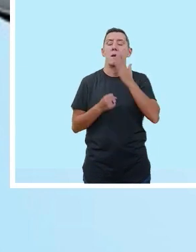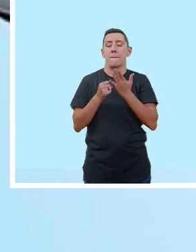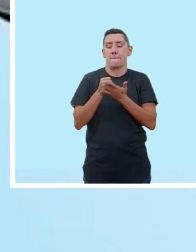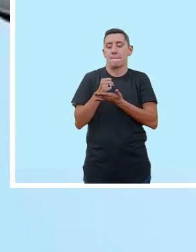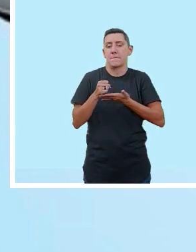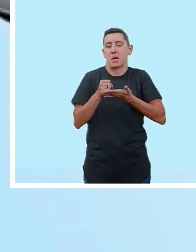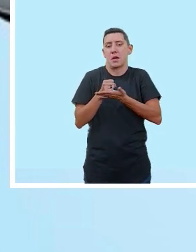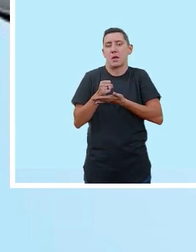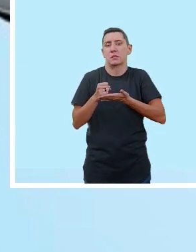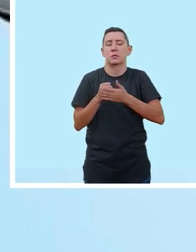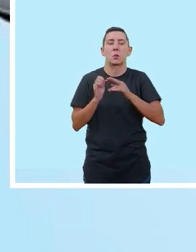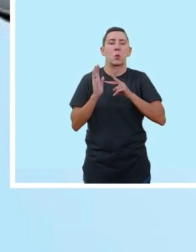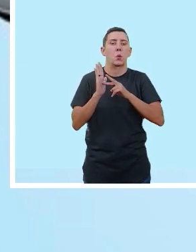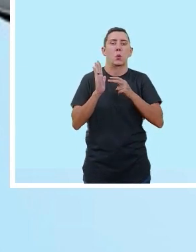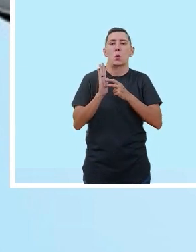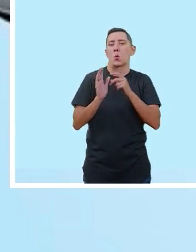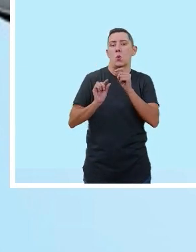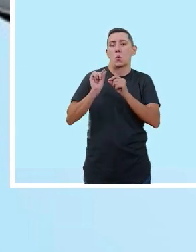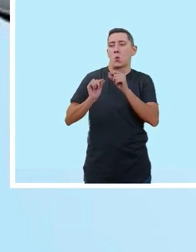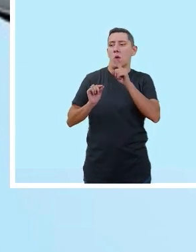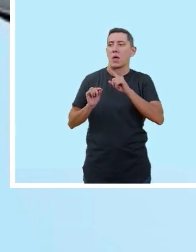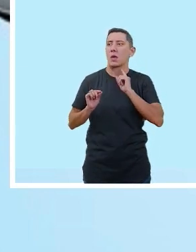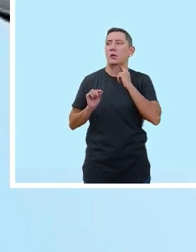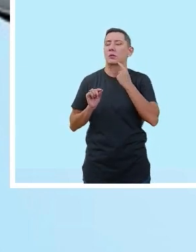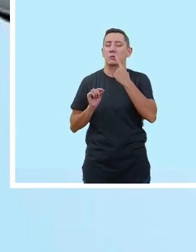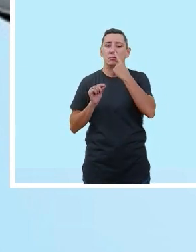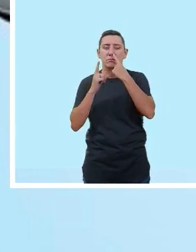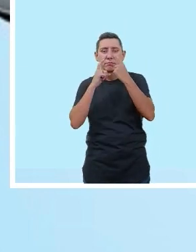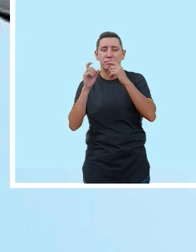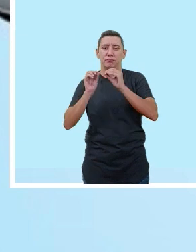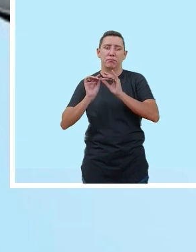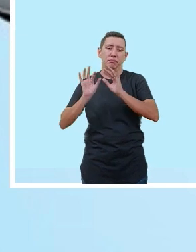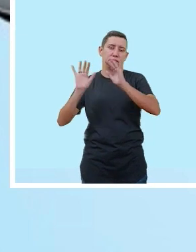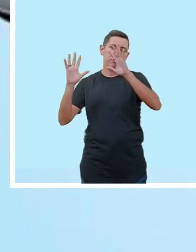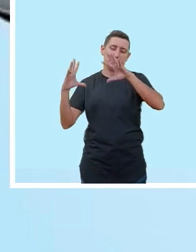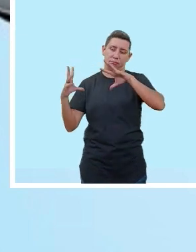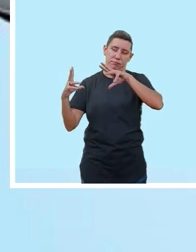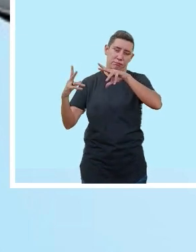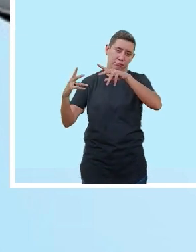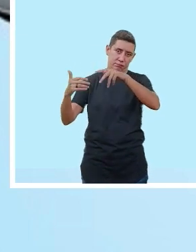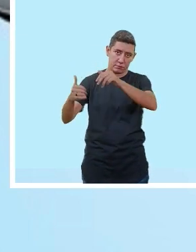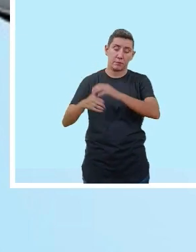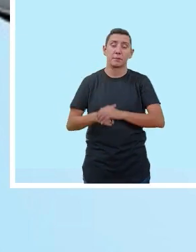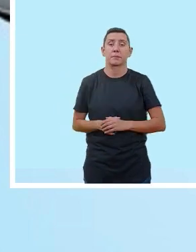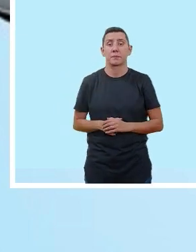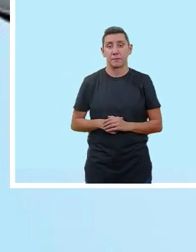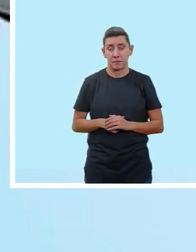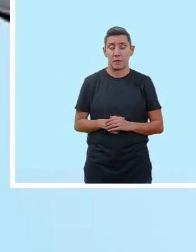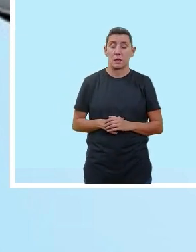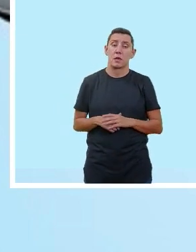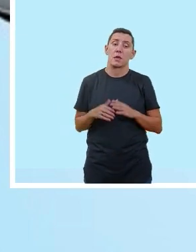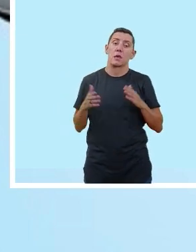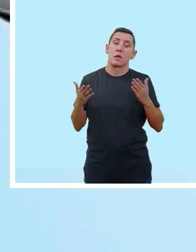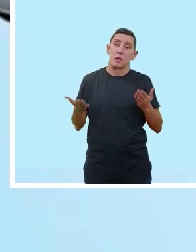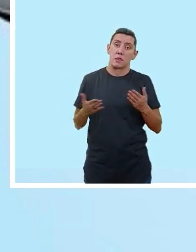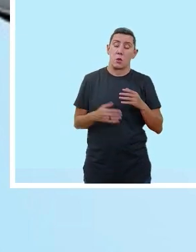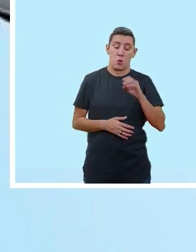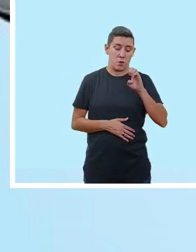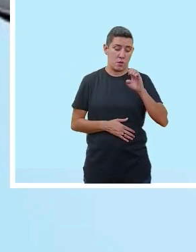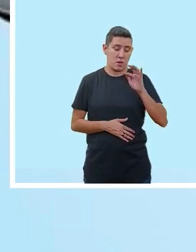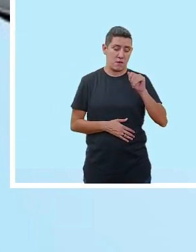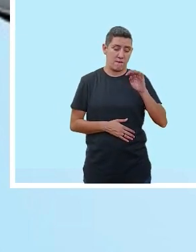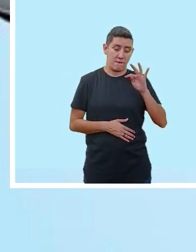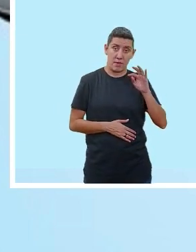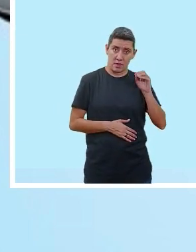questão de emissão, né? Então, só para a gente fazer uma retomada bem rápida dos principais tópicos, então, efeito estufa é